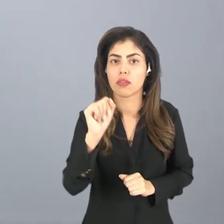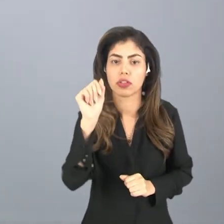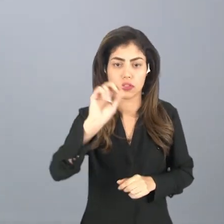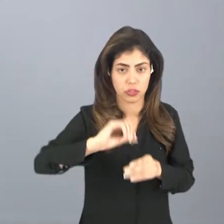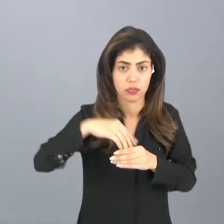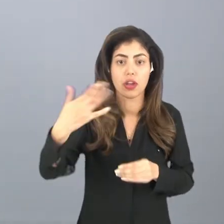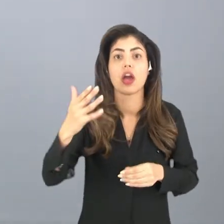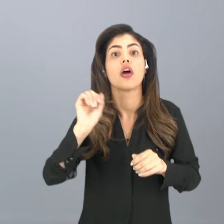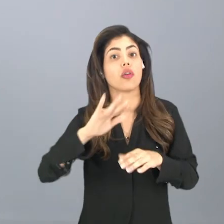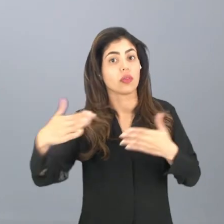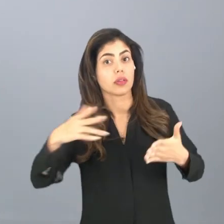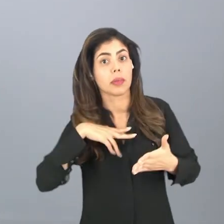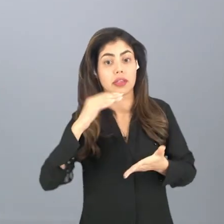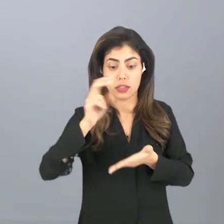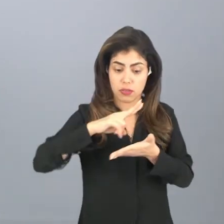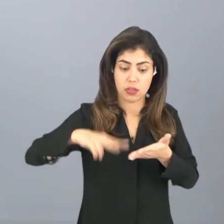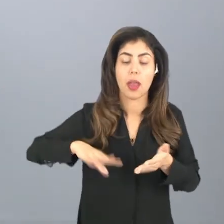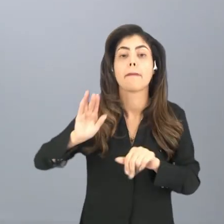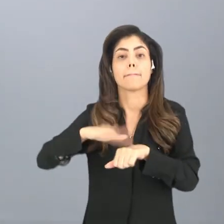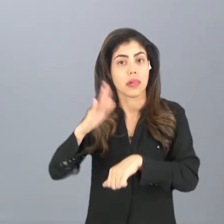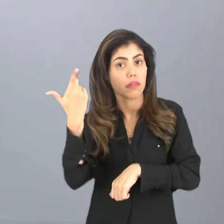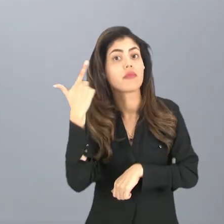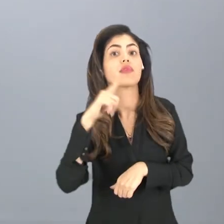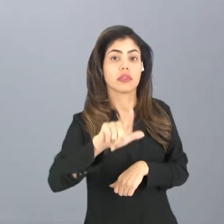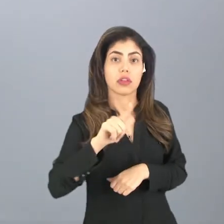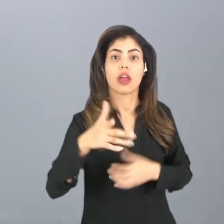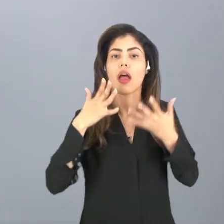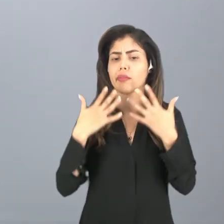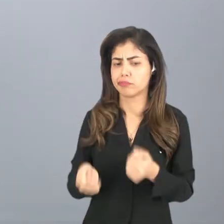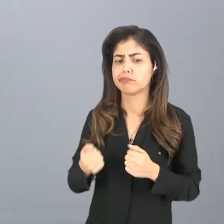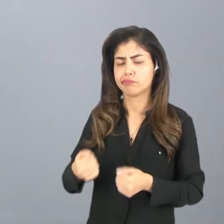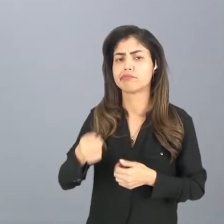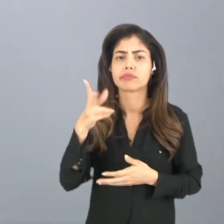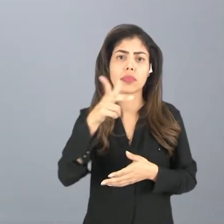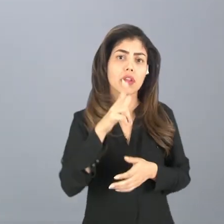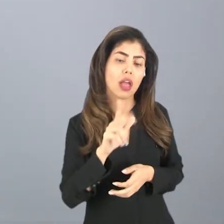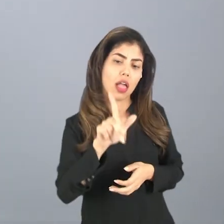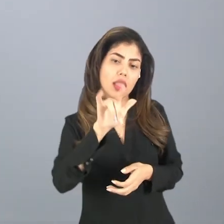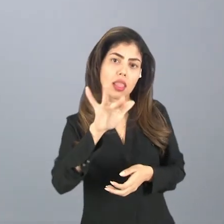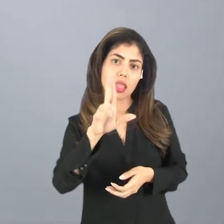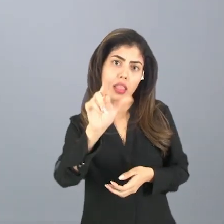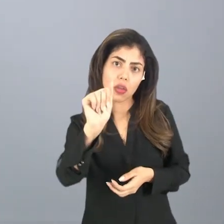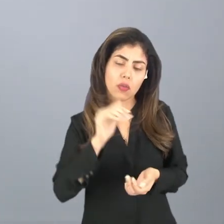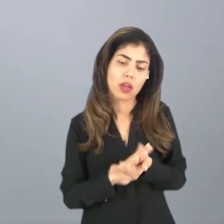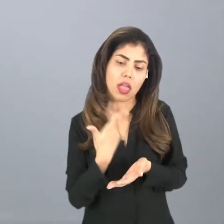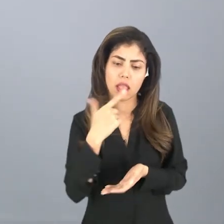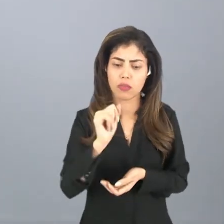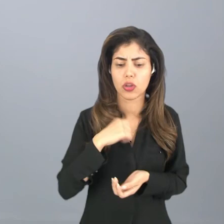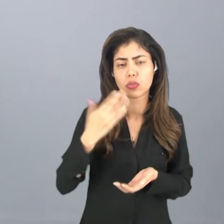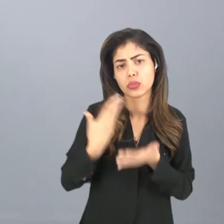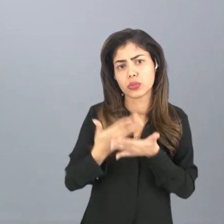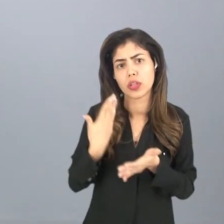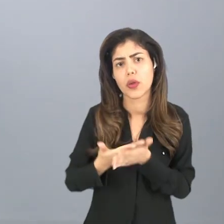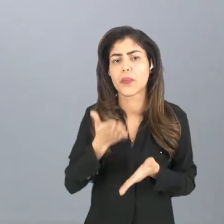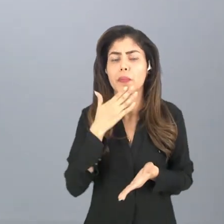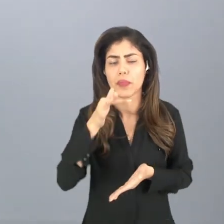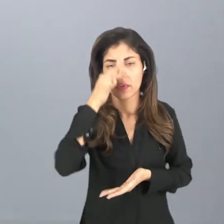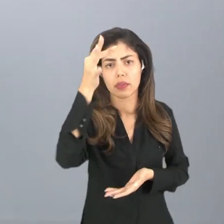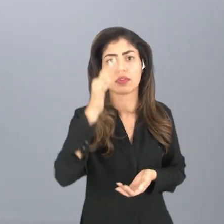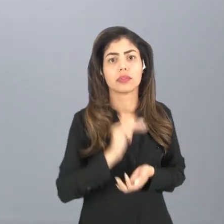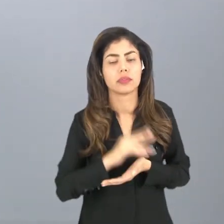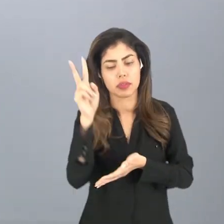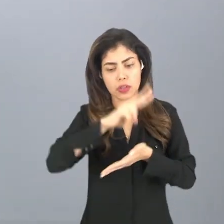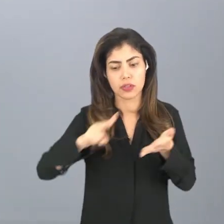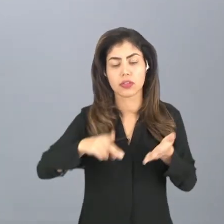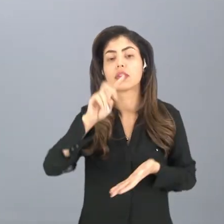Então, quanto mais eu ler, mais eu vou conseguir adquirir aspectos dessa língua que eu estou estudando e também me tornar futuramente um